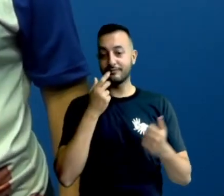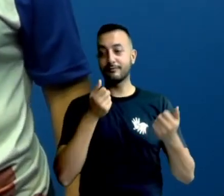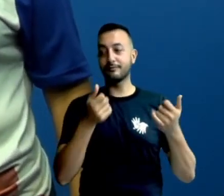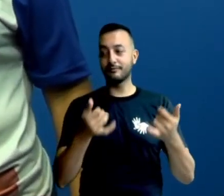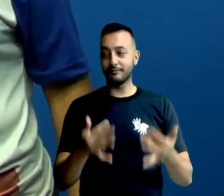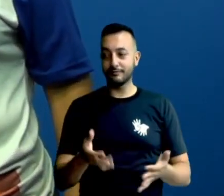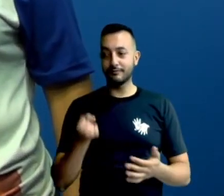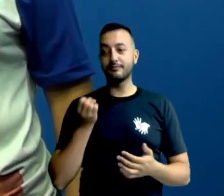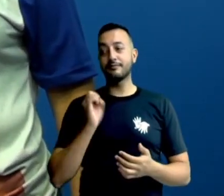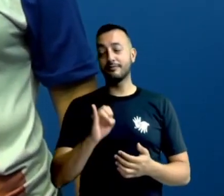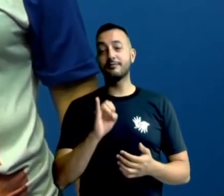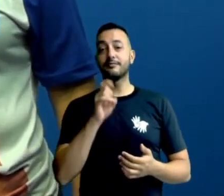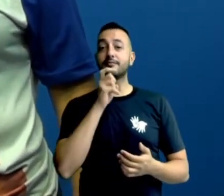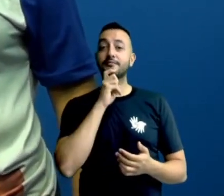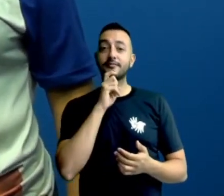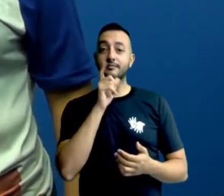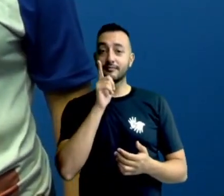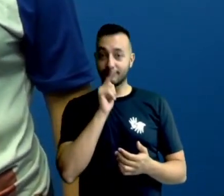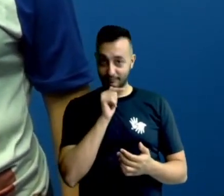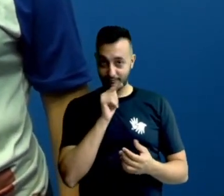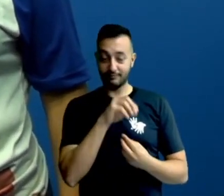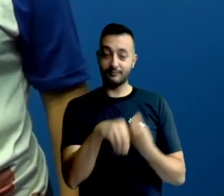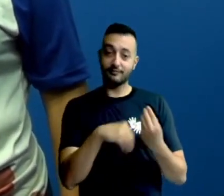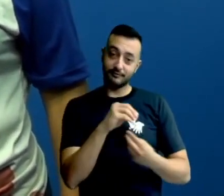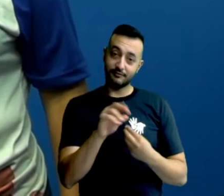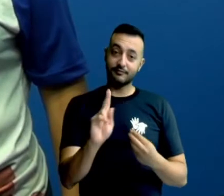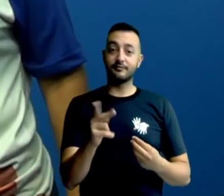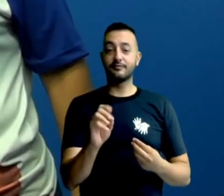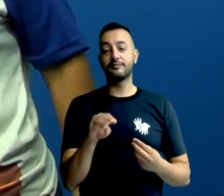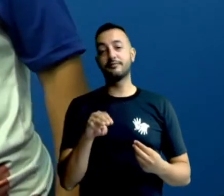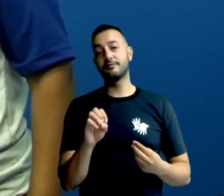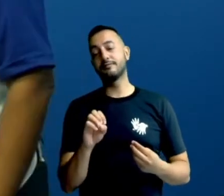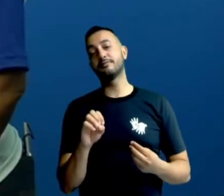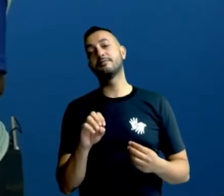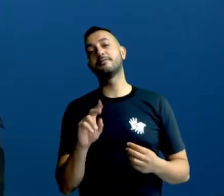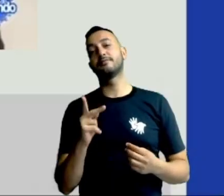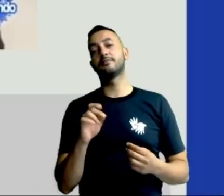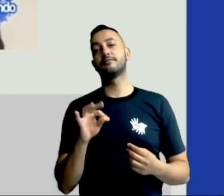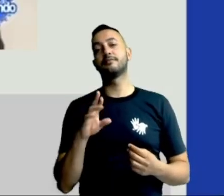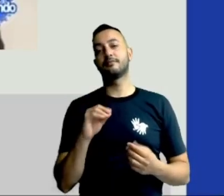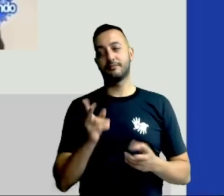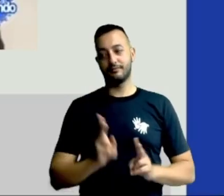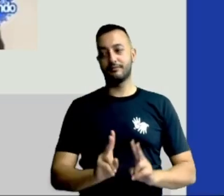vocês se o gelo com água é uma mistura homogênea ou heterogênea, tá certo? Vamos lá?